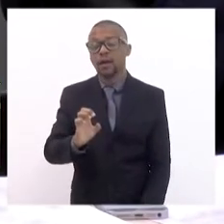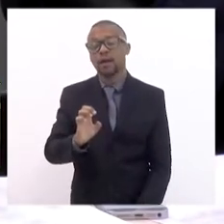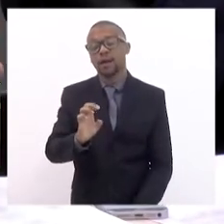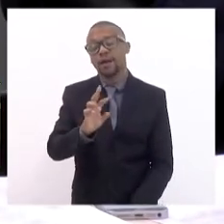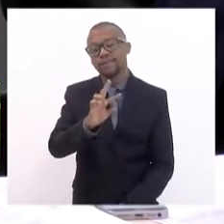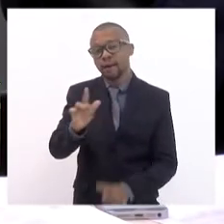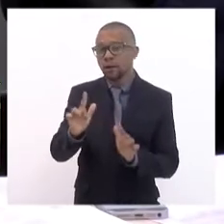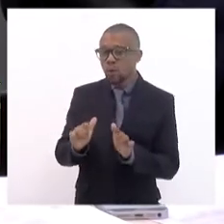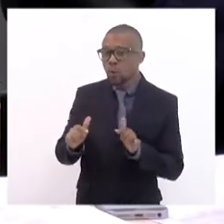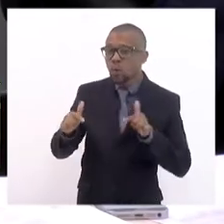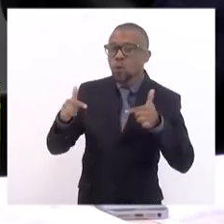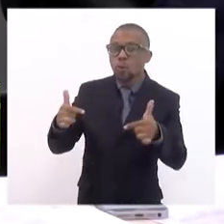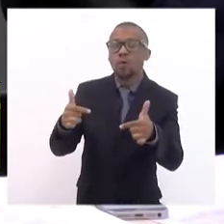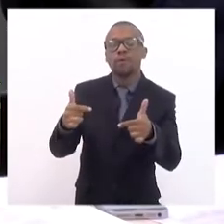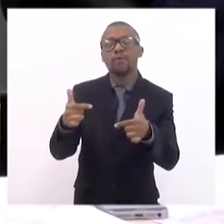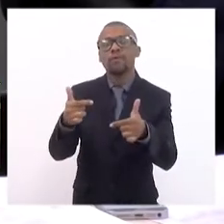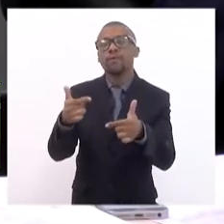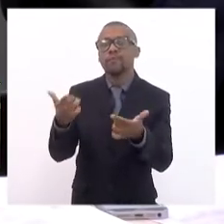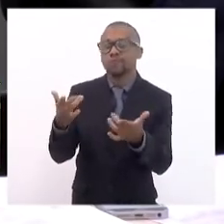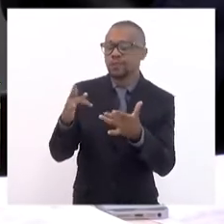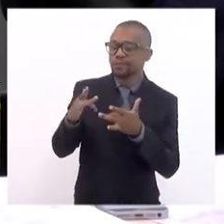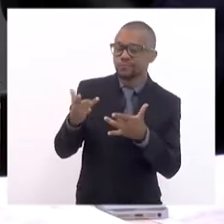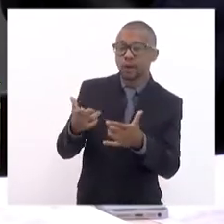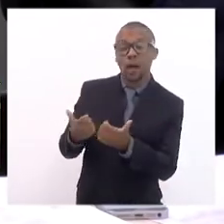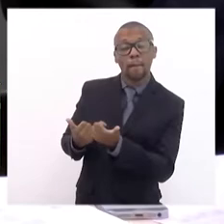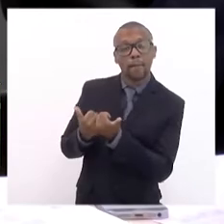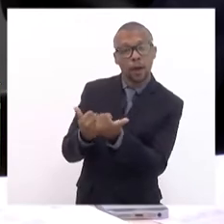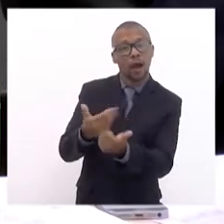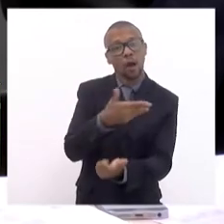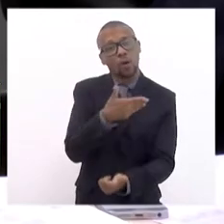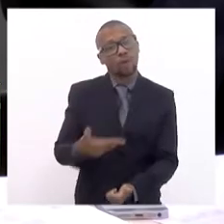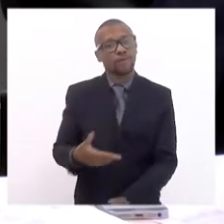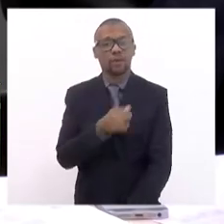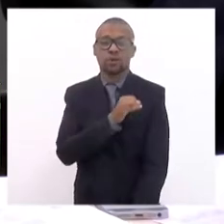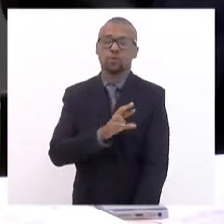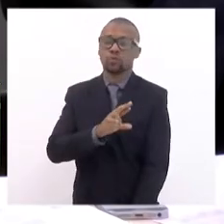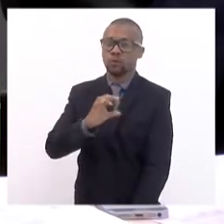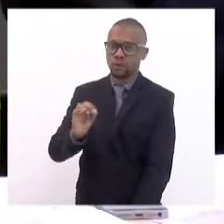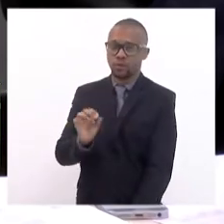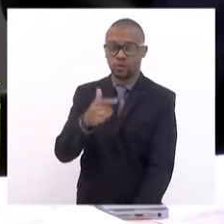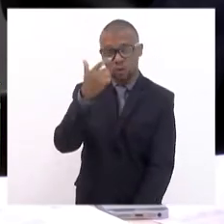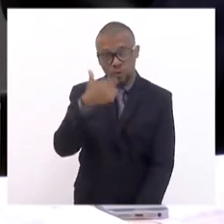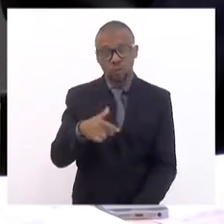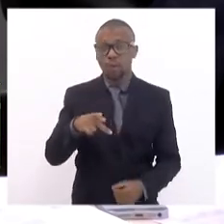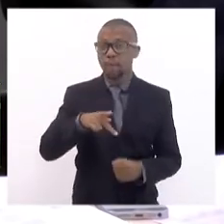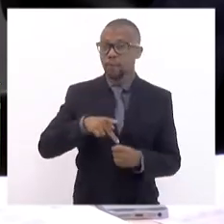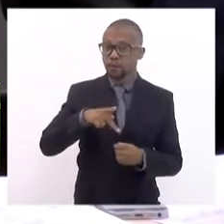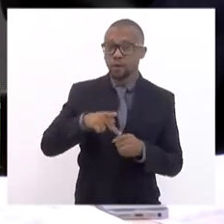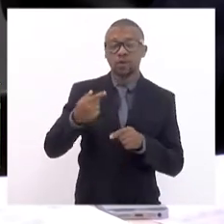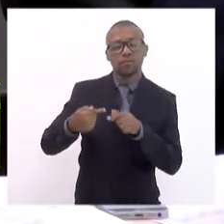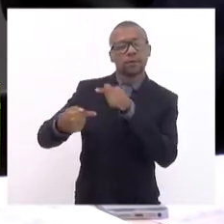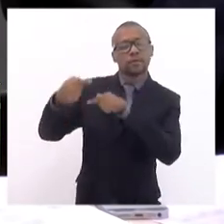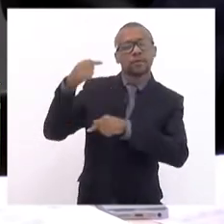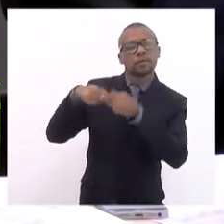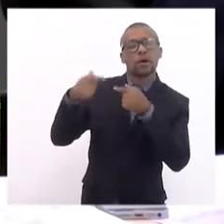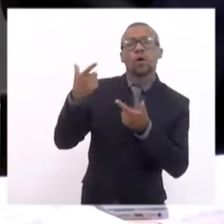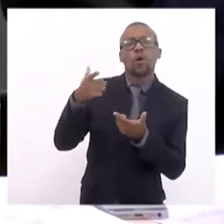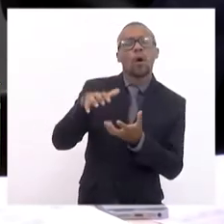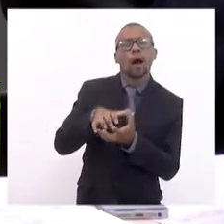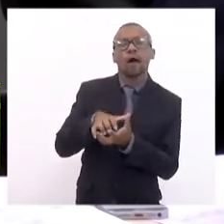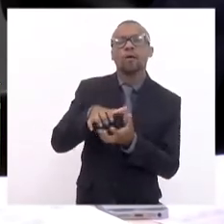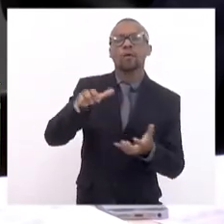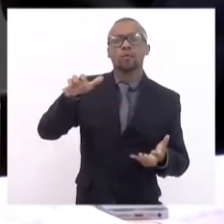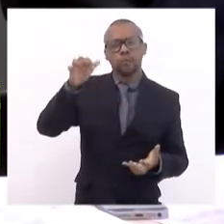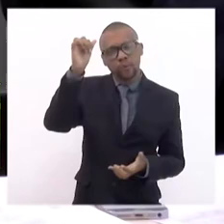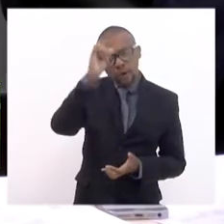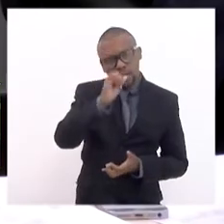fará pelo seu Estado, como vem fazendo. Né? Eu sou um procurador de uma geração um pouco antiga. Né? Eu